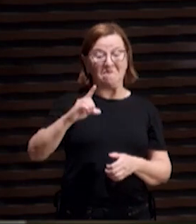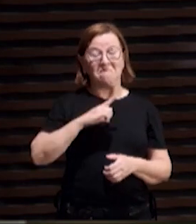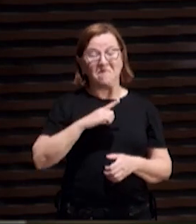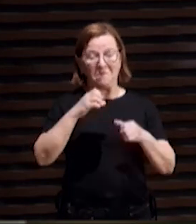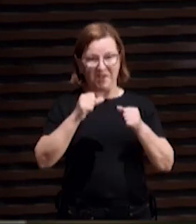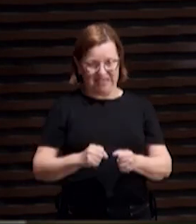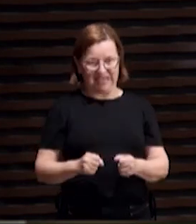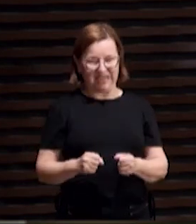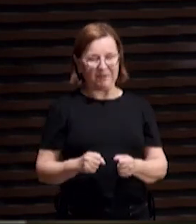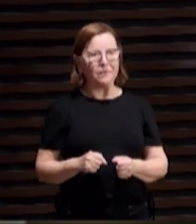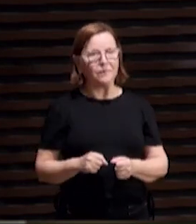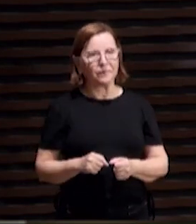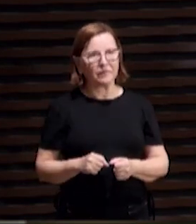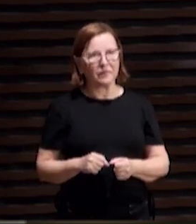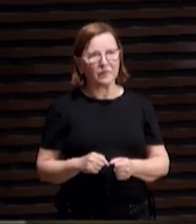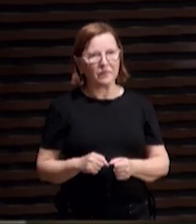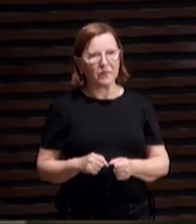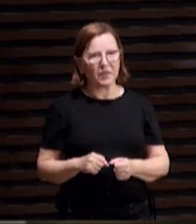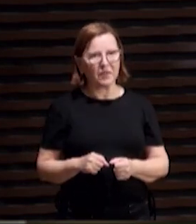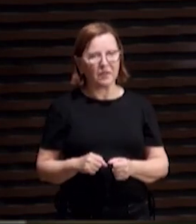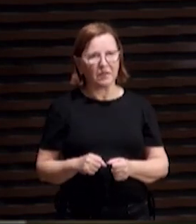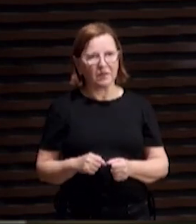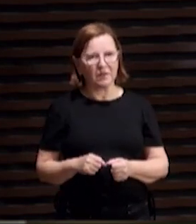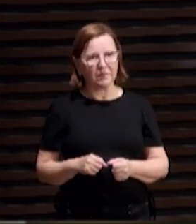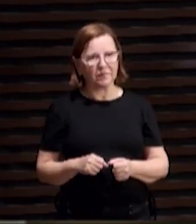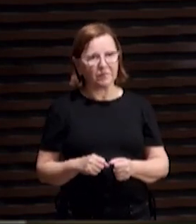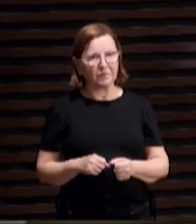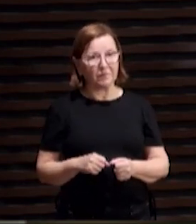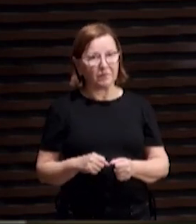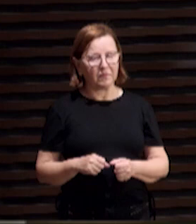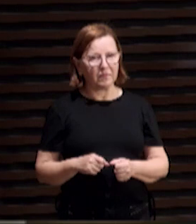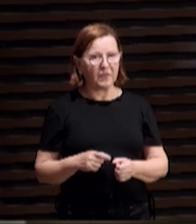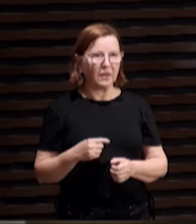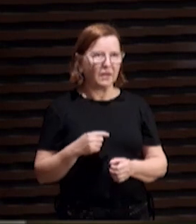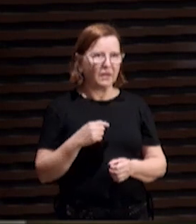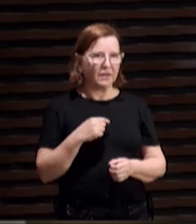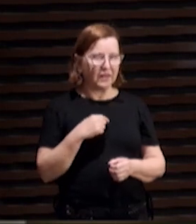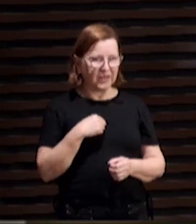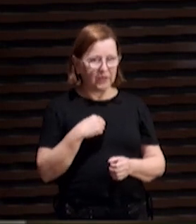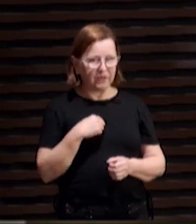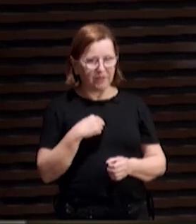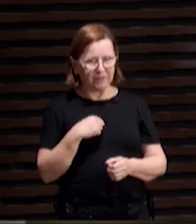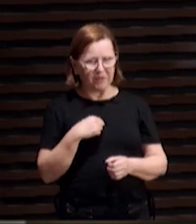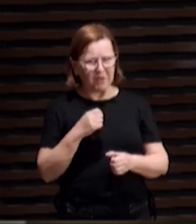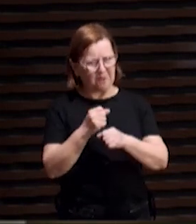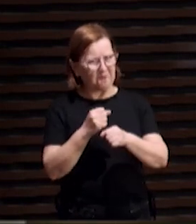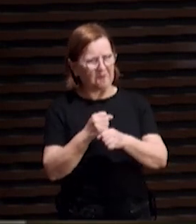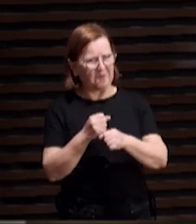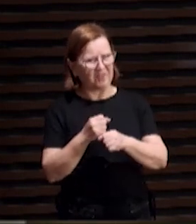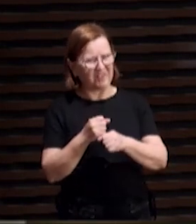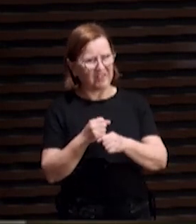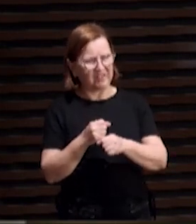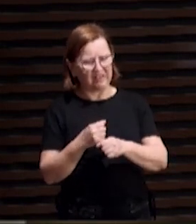E reparo que eu o construí por impotência, com alicerces de areia.